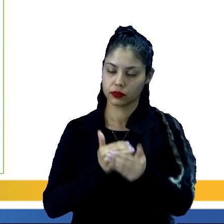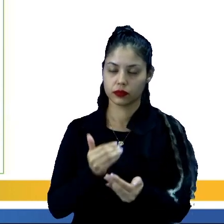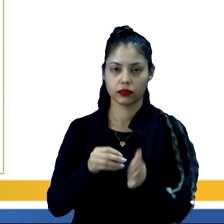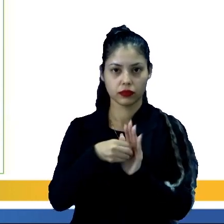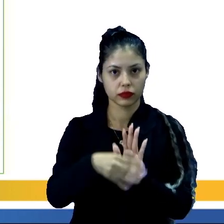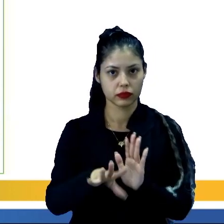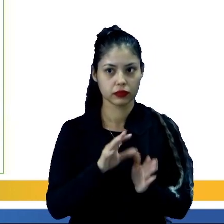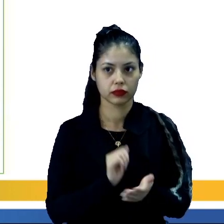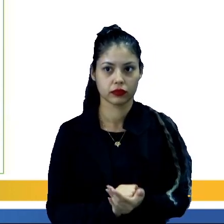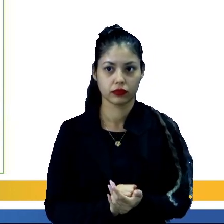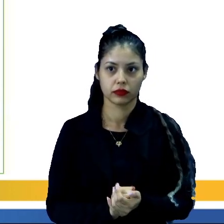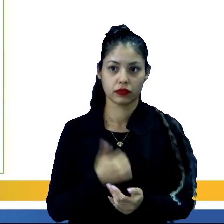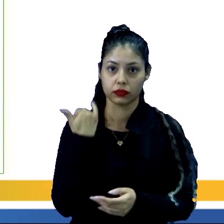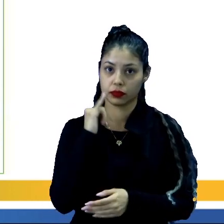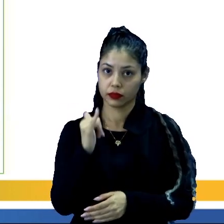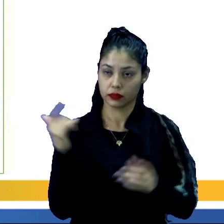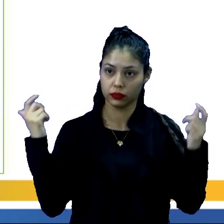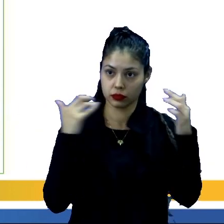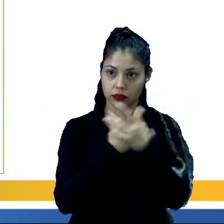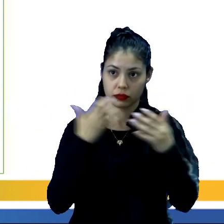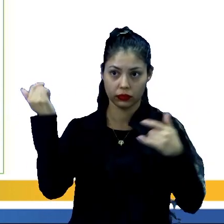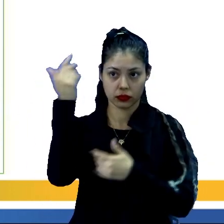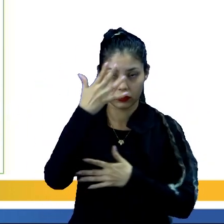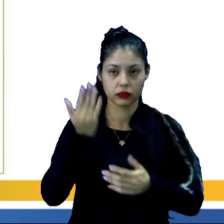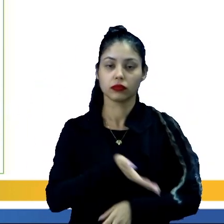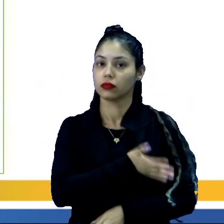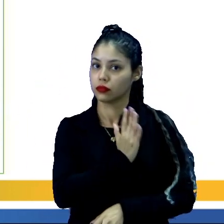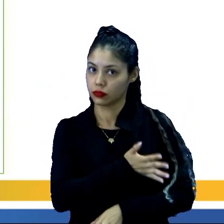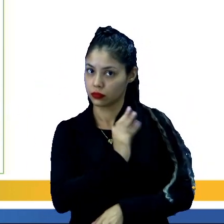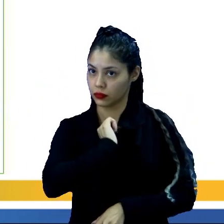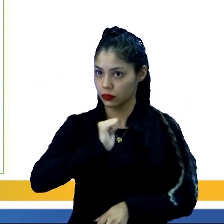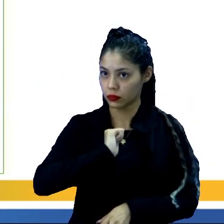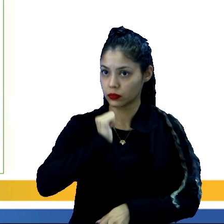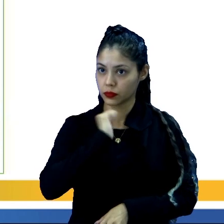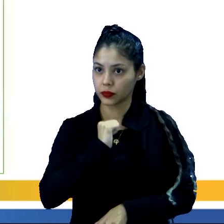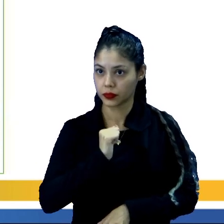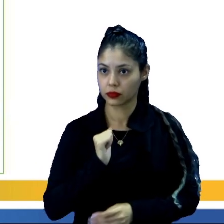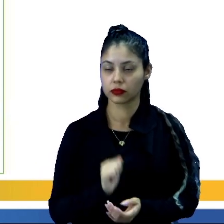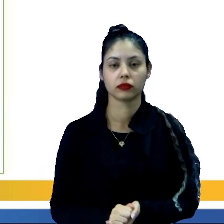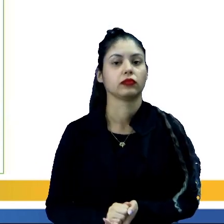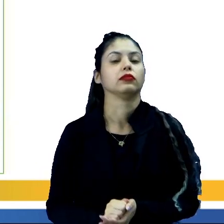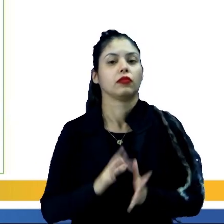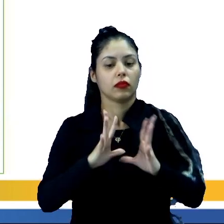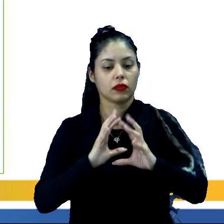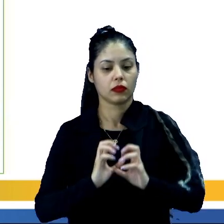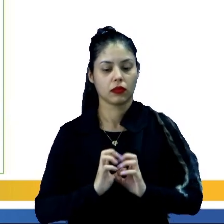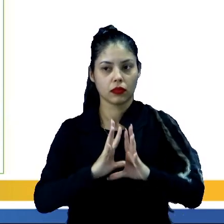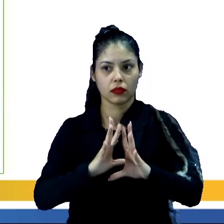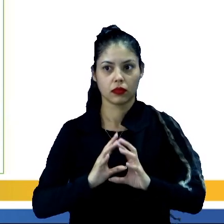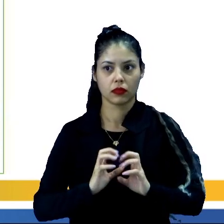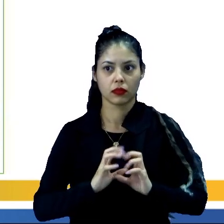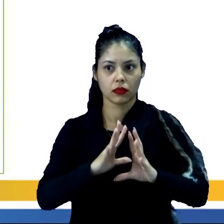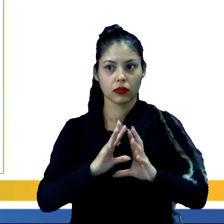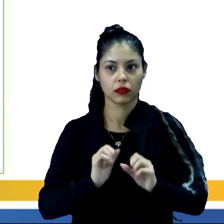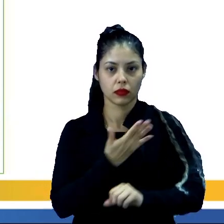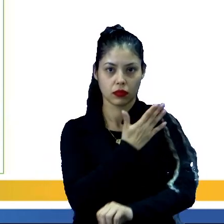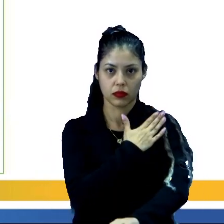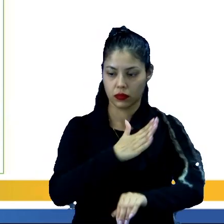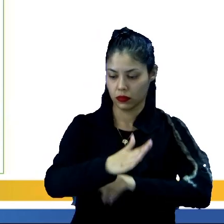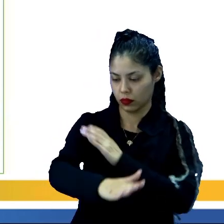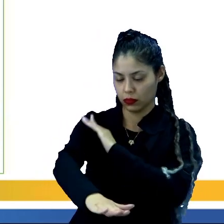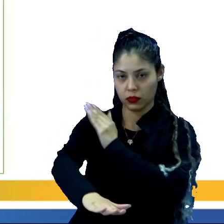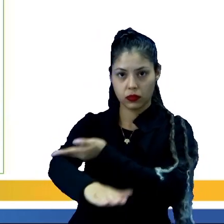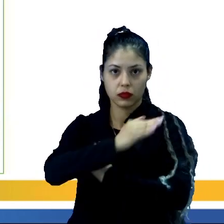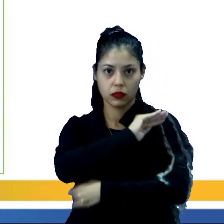de transmissão de impulsos nervosos, do batimento cardíaco e também da contração muscular, né? A gente encontra